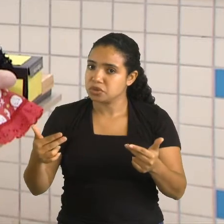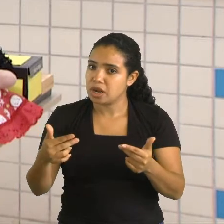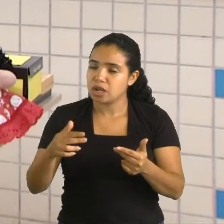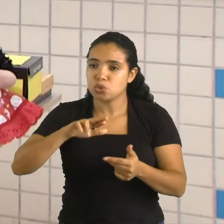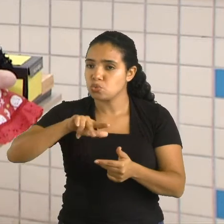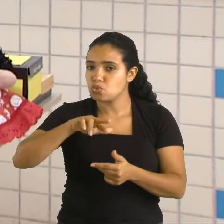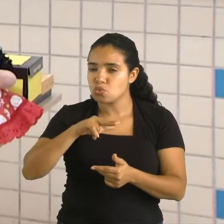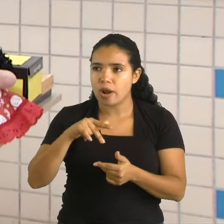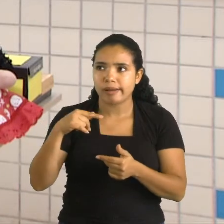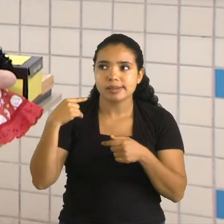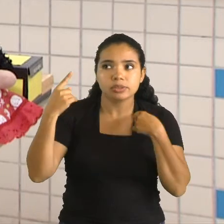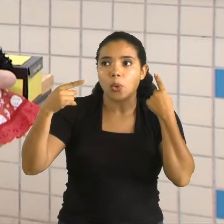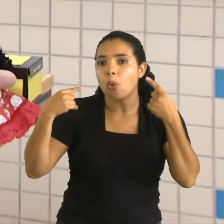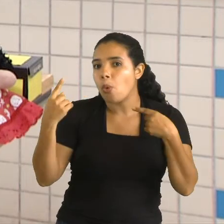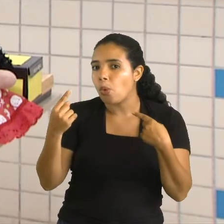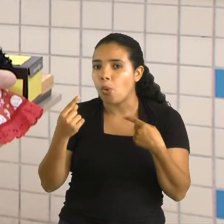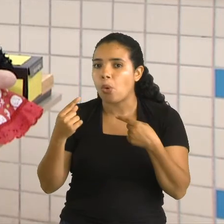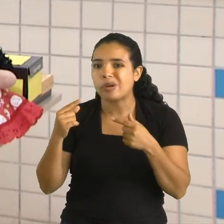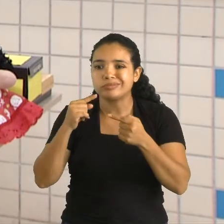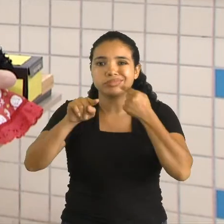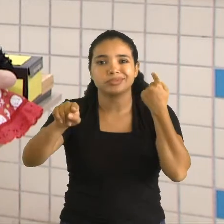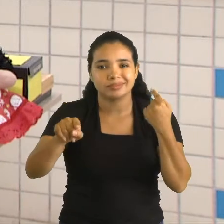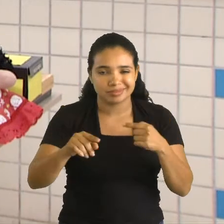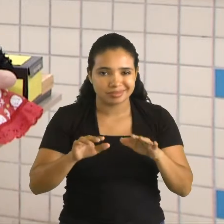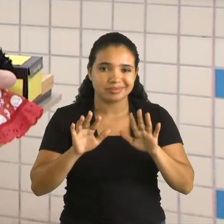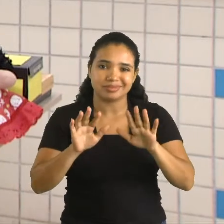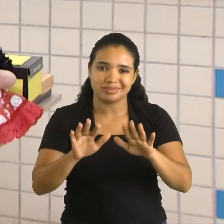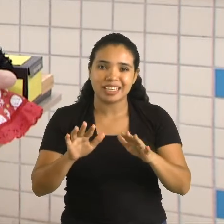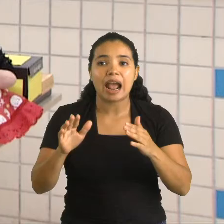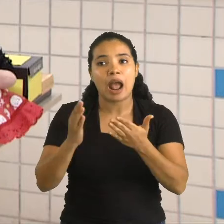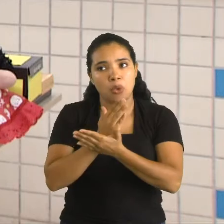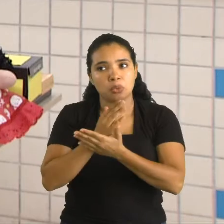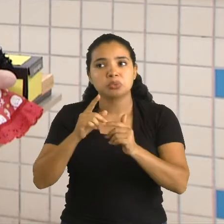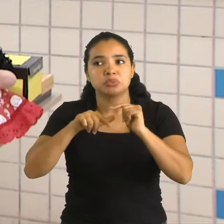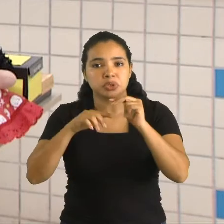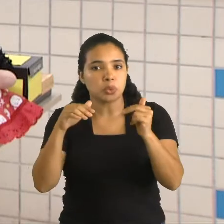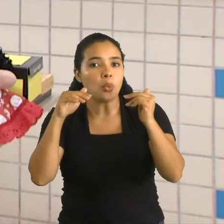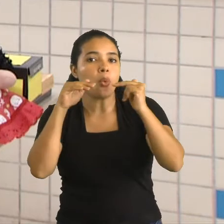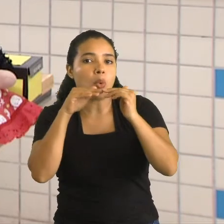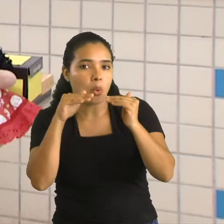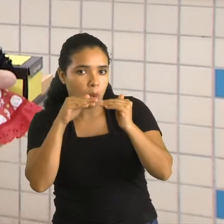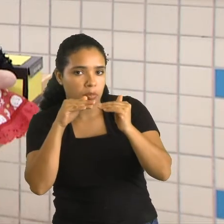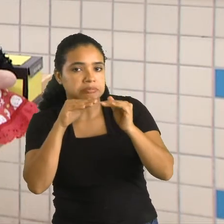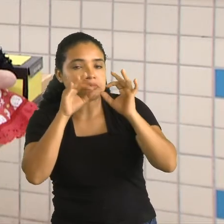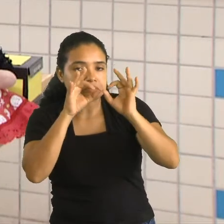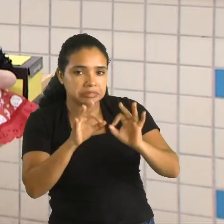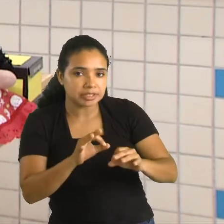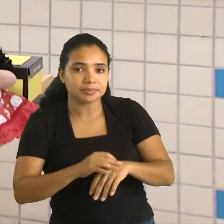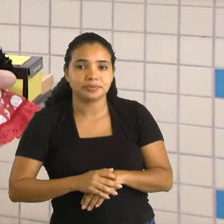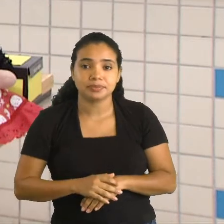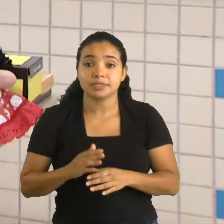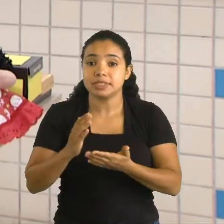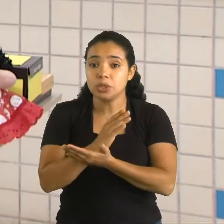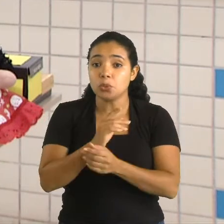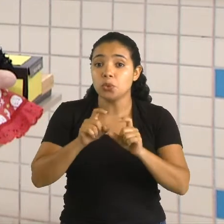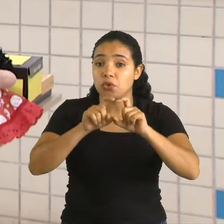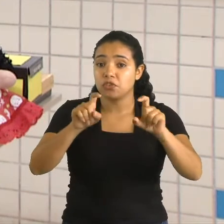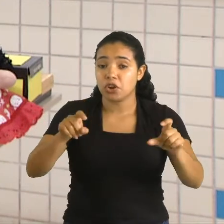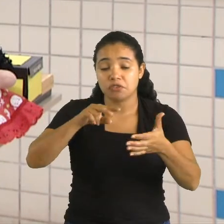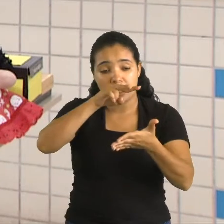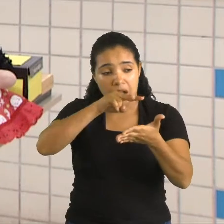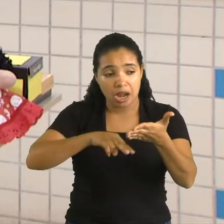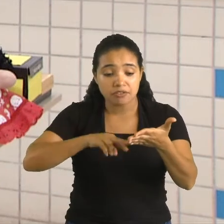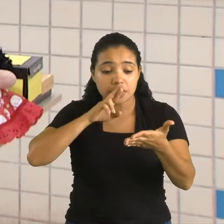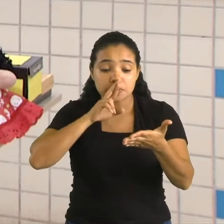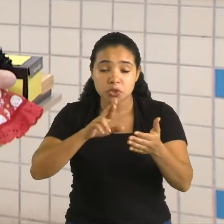são tão birutas assim. Então vamos à outra frase que você vai ler e vai responder comigo. Ela